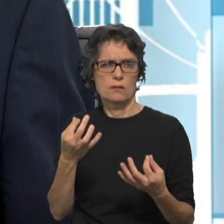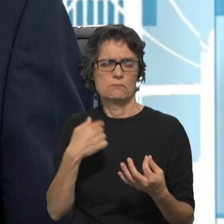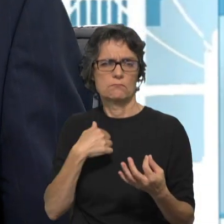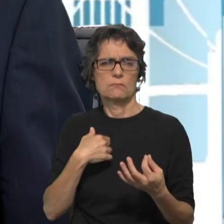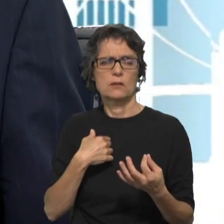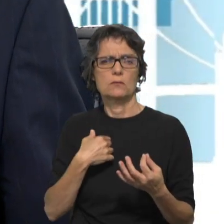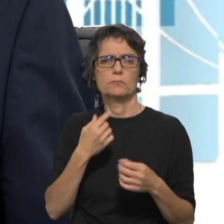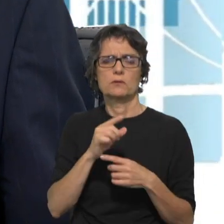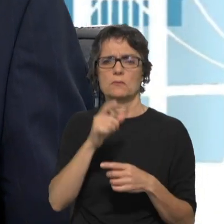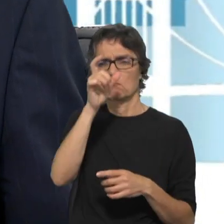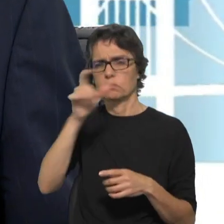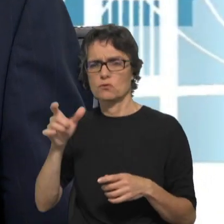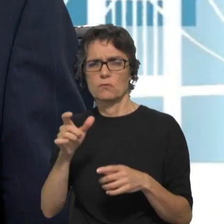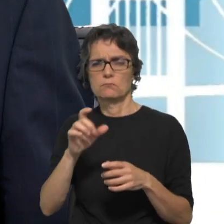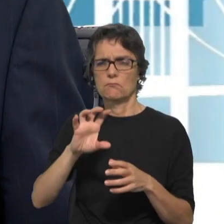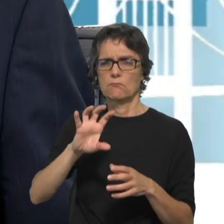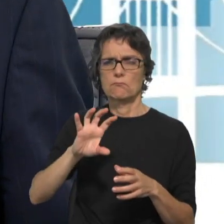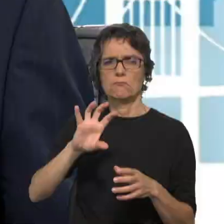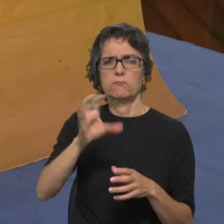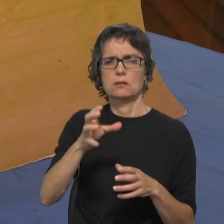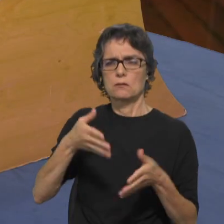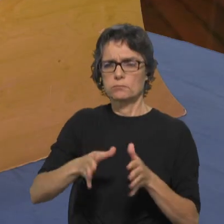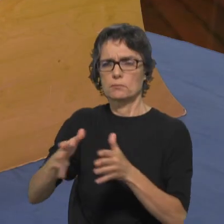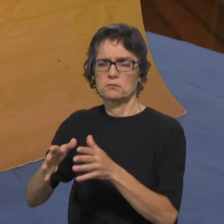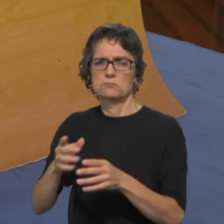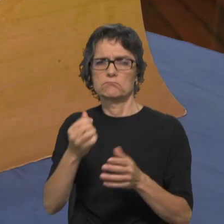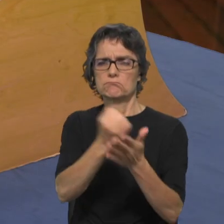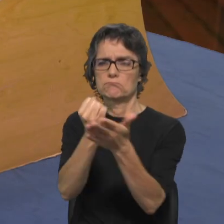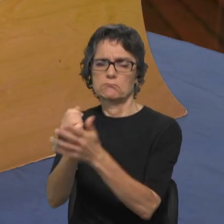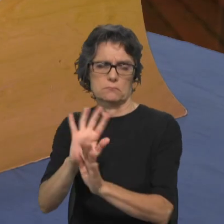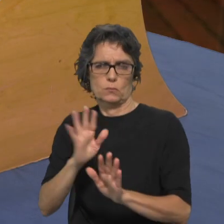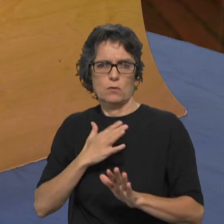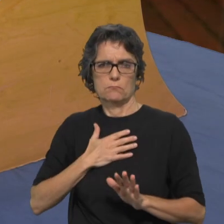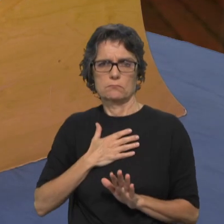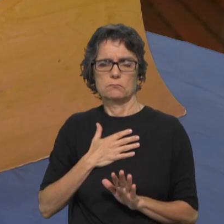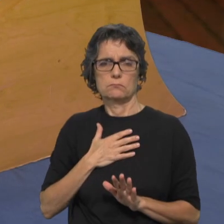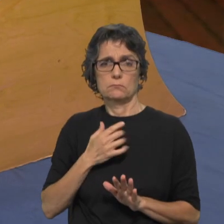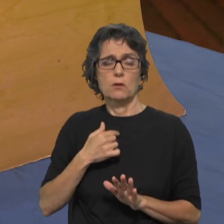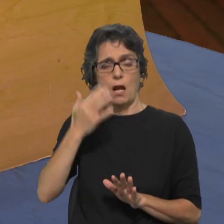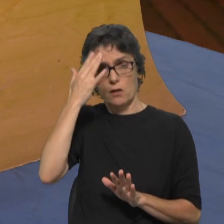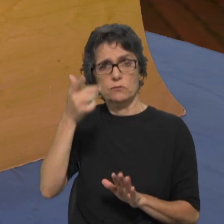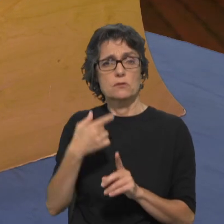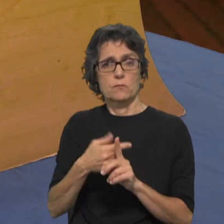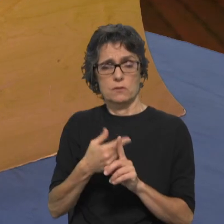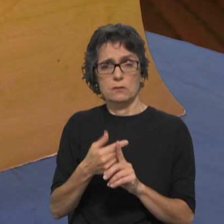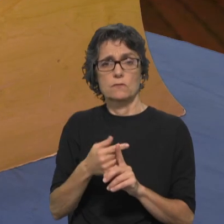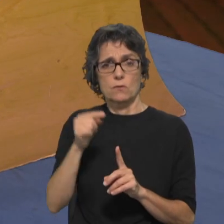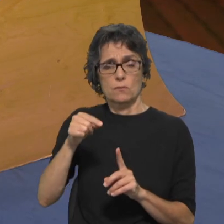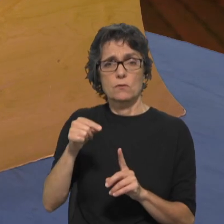sua nacionalidade, eu acho que é muito, eu dou isso como um dado muito positivo para as comunidades protestantes, o facto de termos